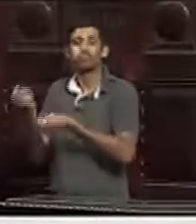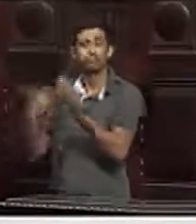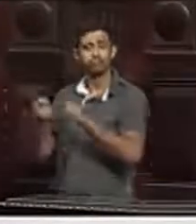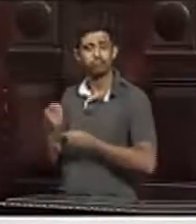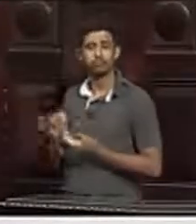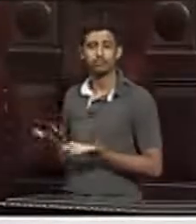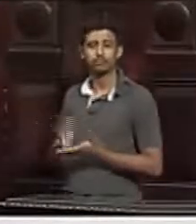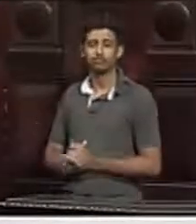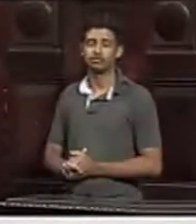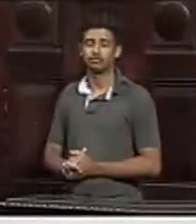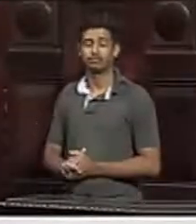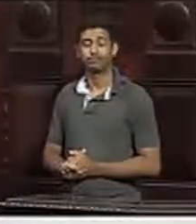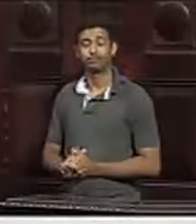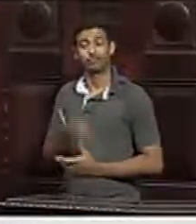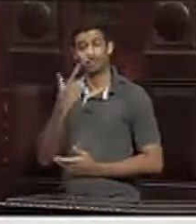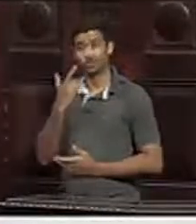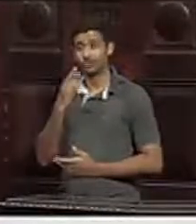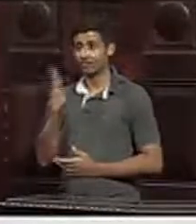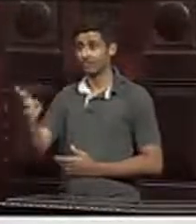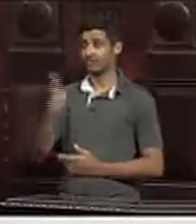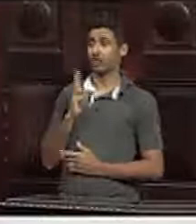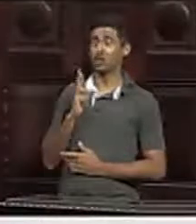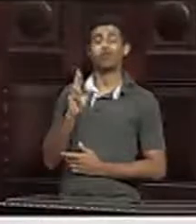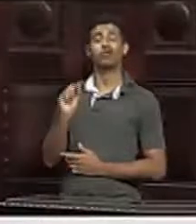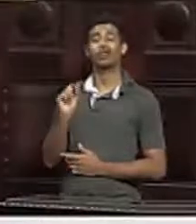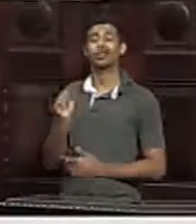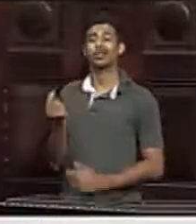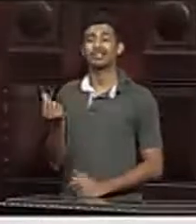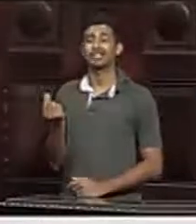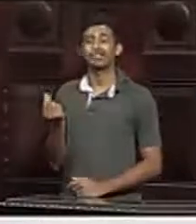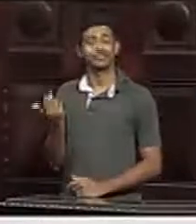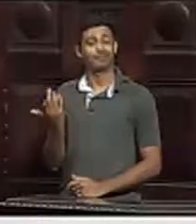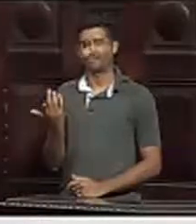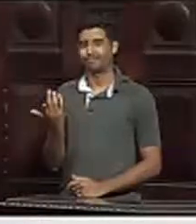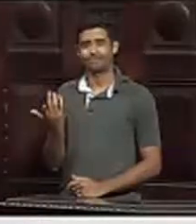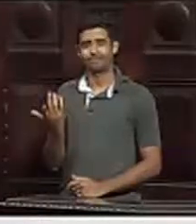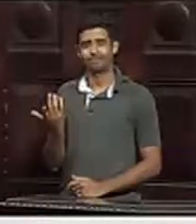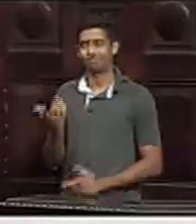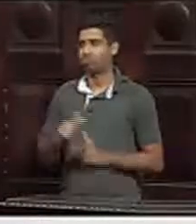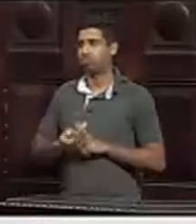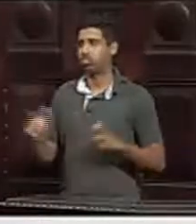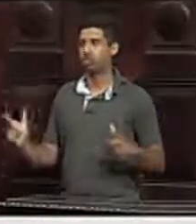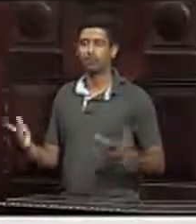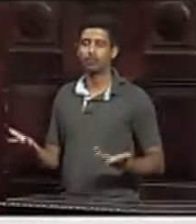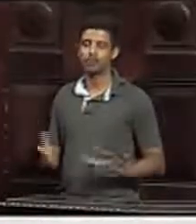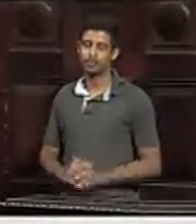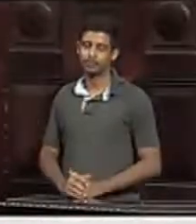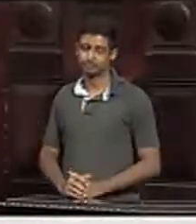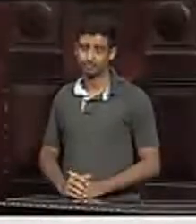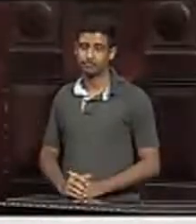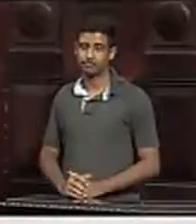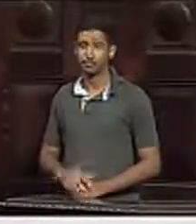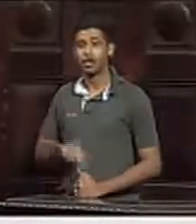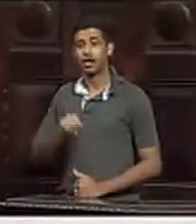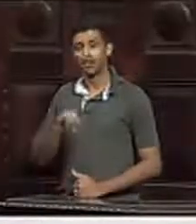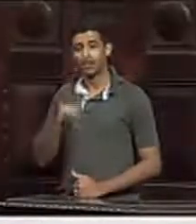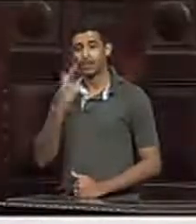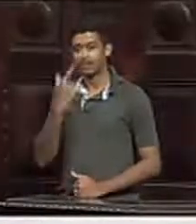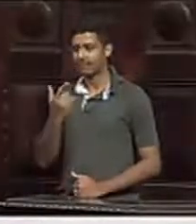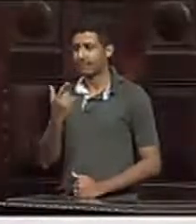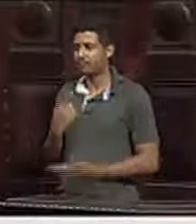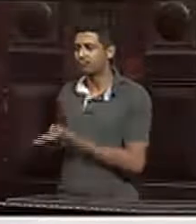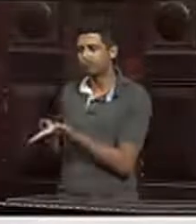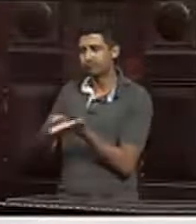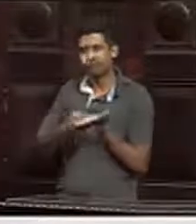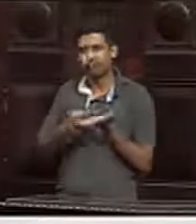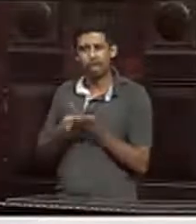tem resultados financeiros os mais expressivos. E aí, o crime